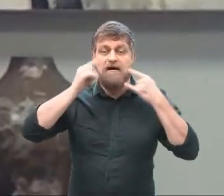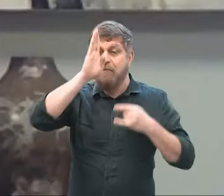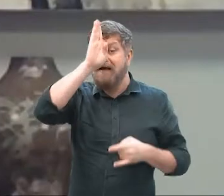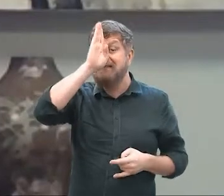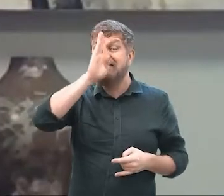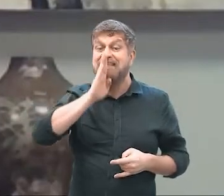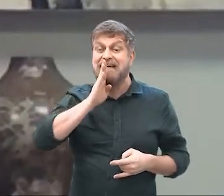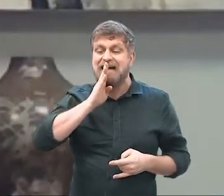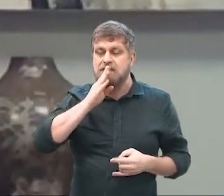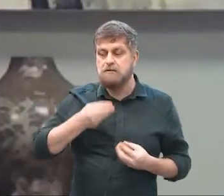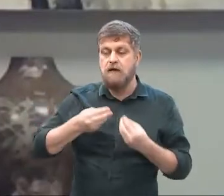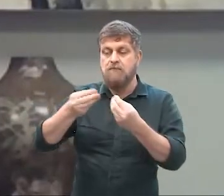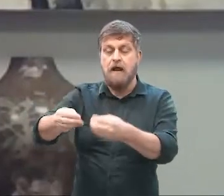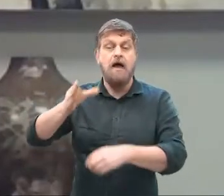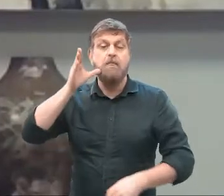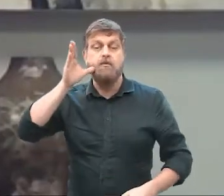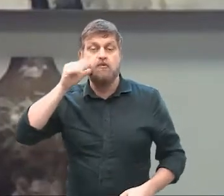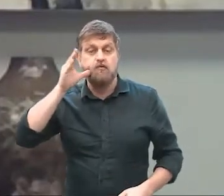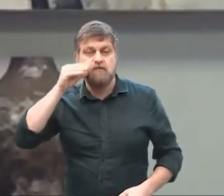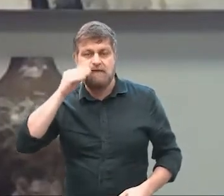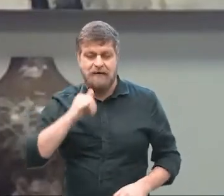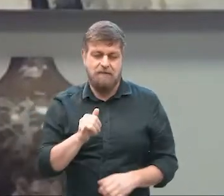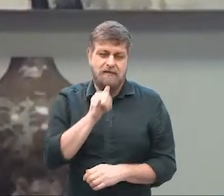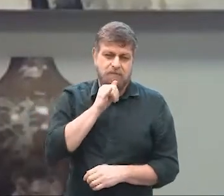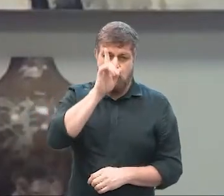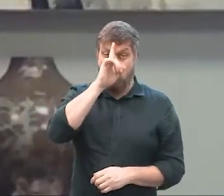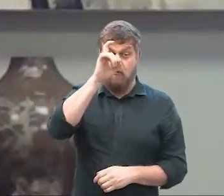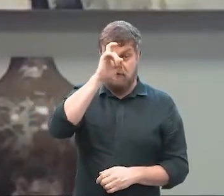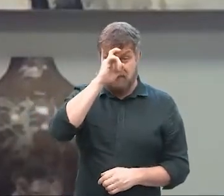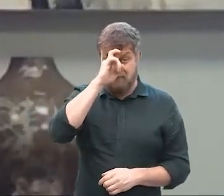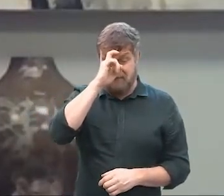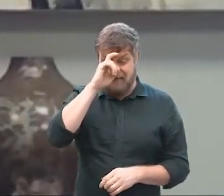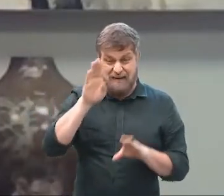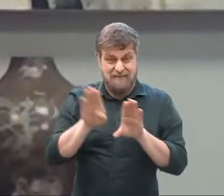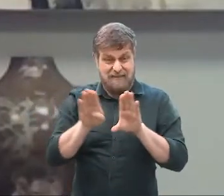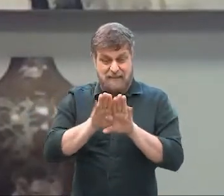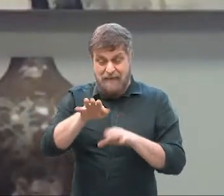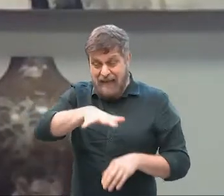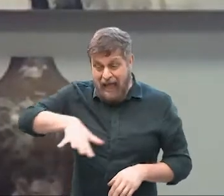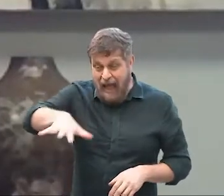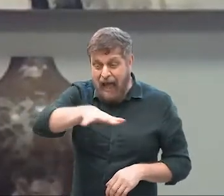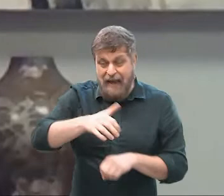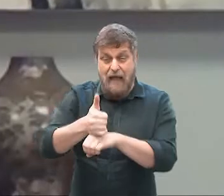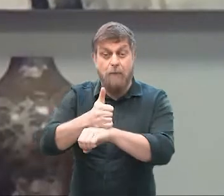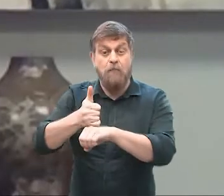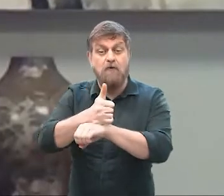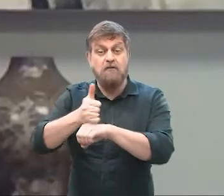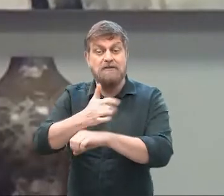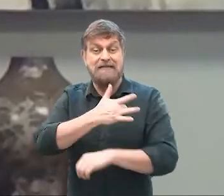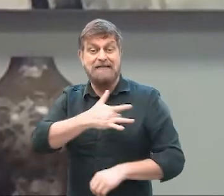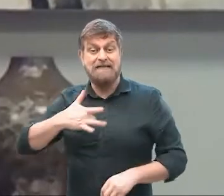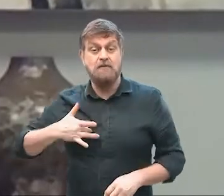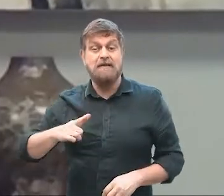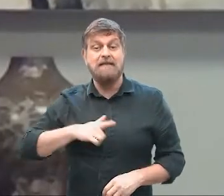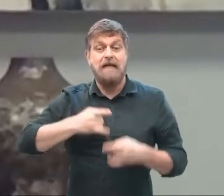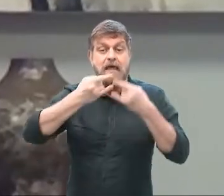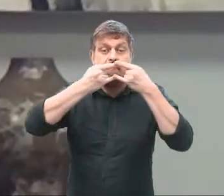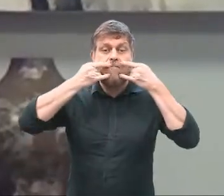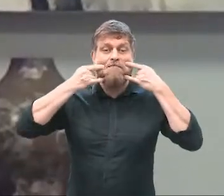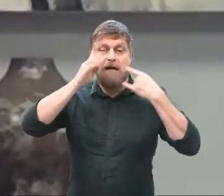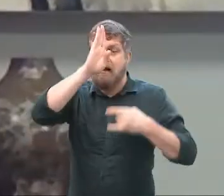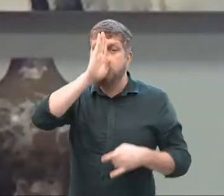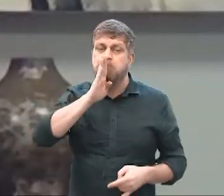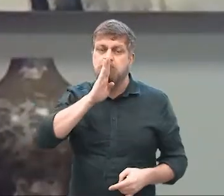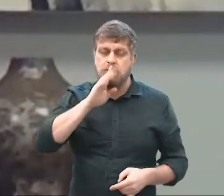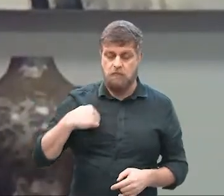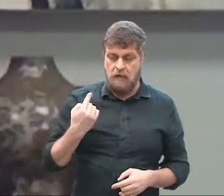seus funcionários, assim como os hospitais, aos seus funcionários da área da saúde, máscaras de proteção. Porque